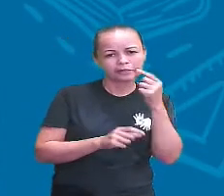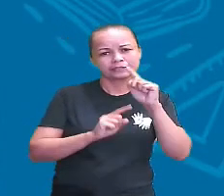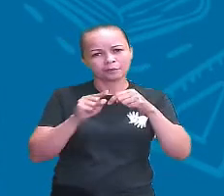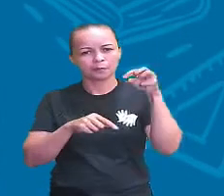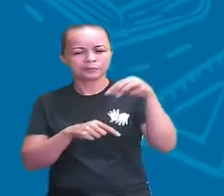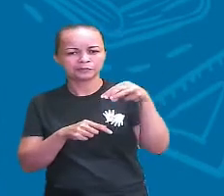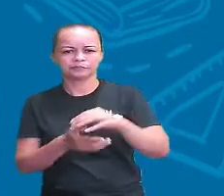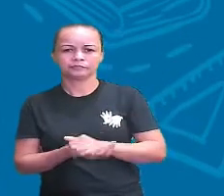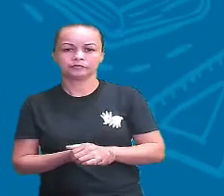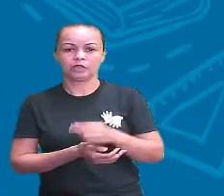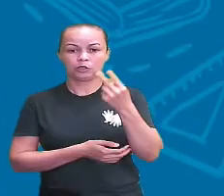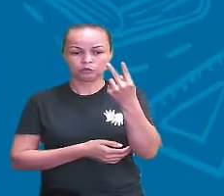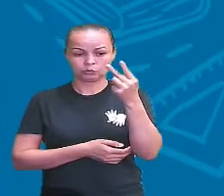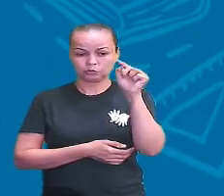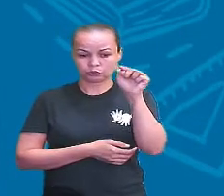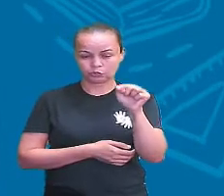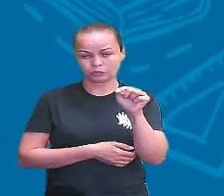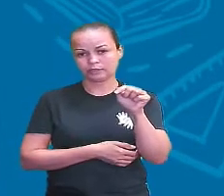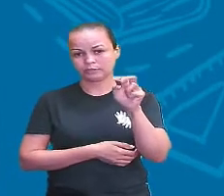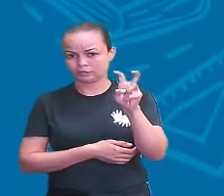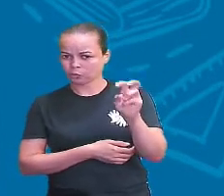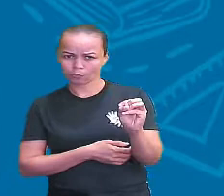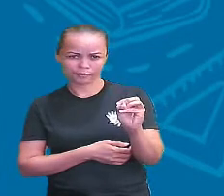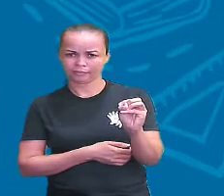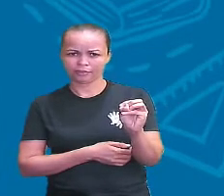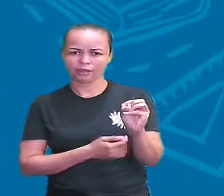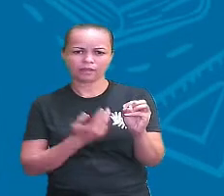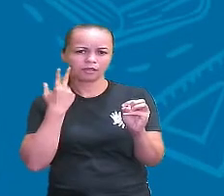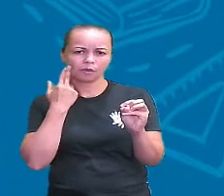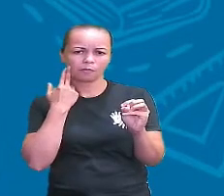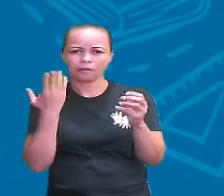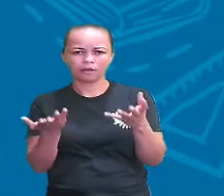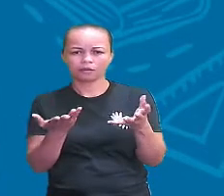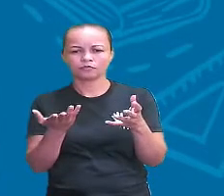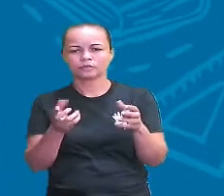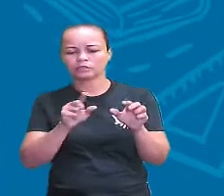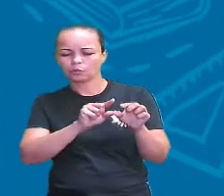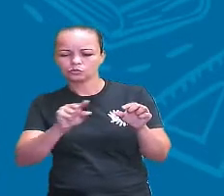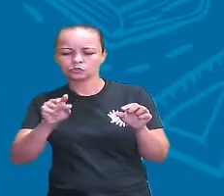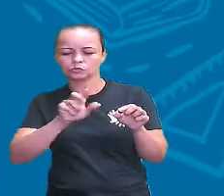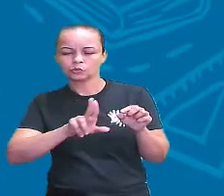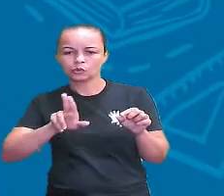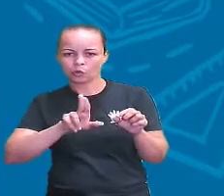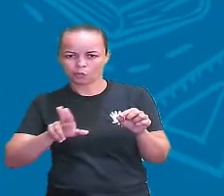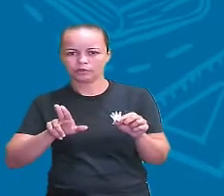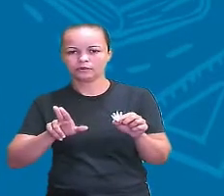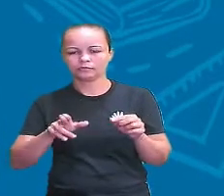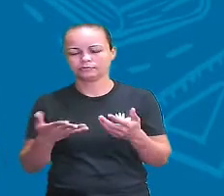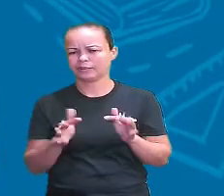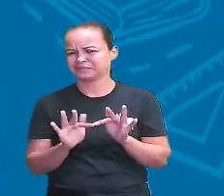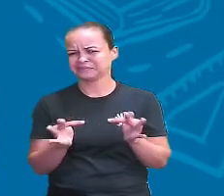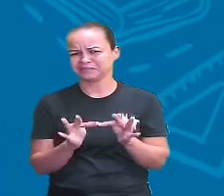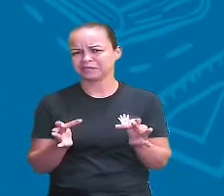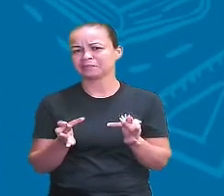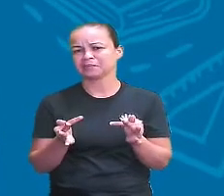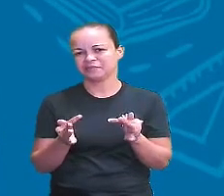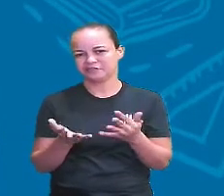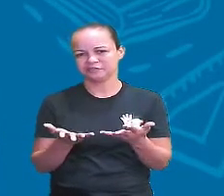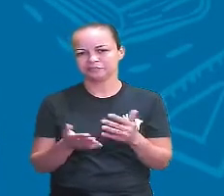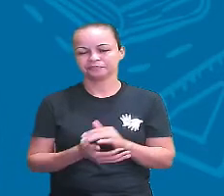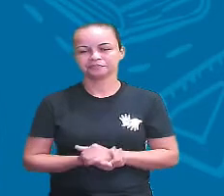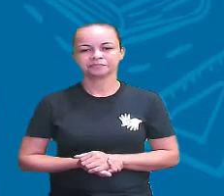2h50. Então você coloca 2, 2, 2 e os 50, 50, 250. Simples, rápido e